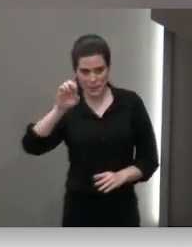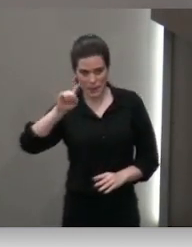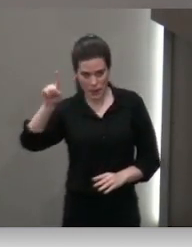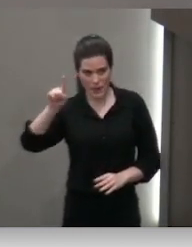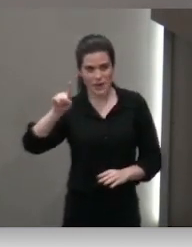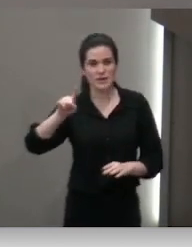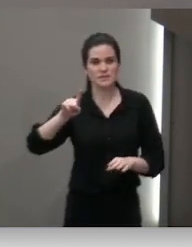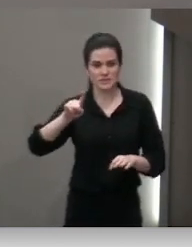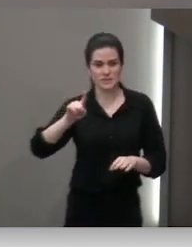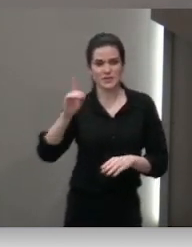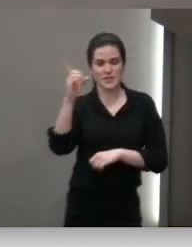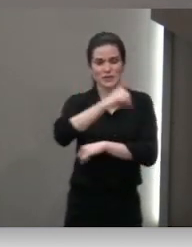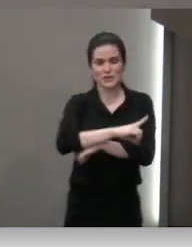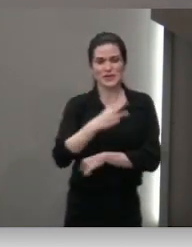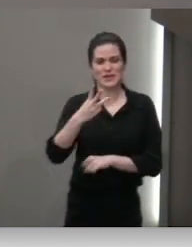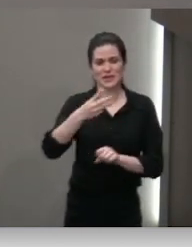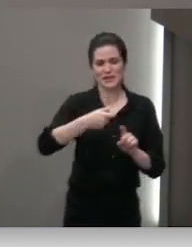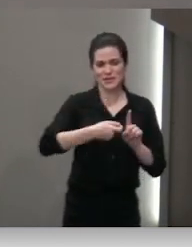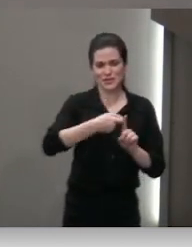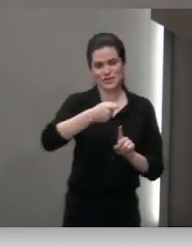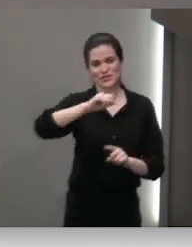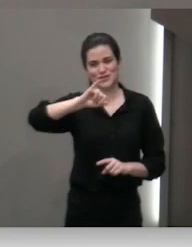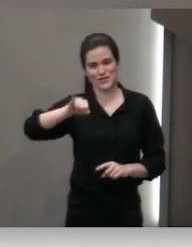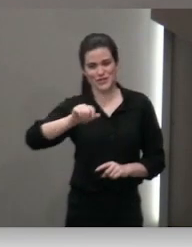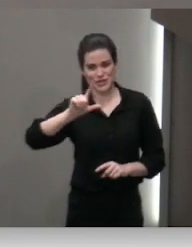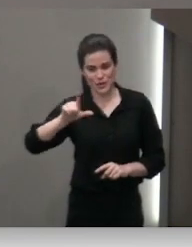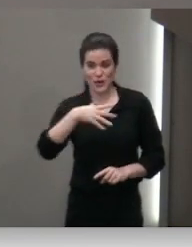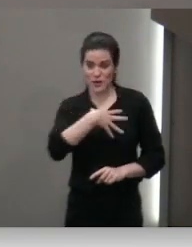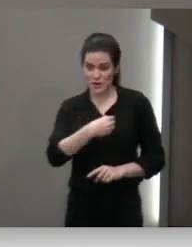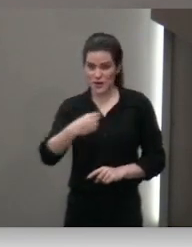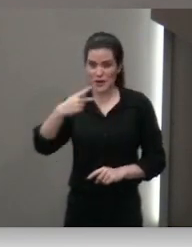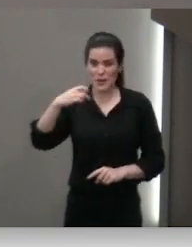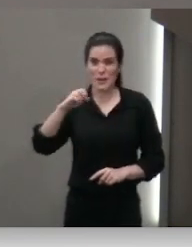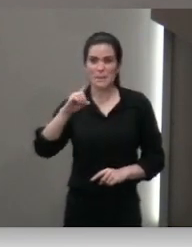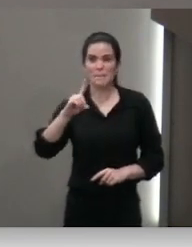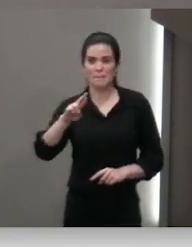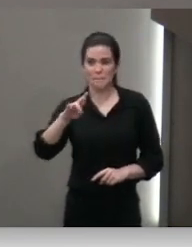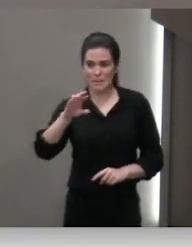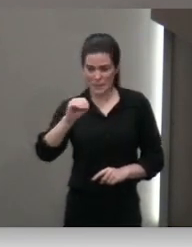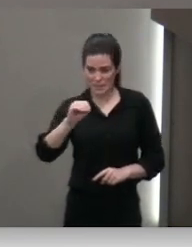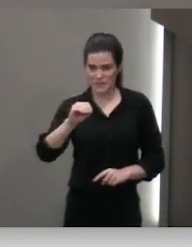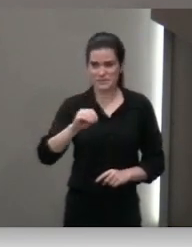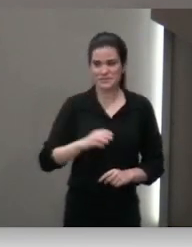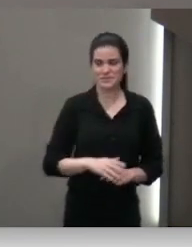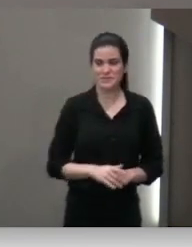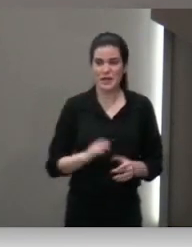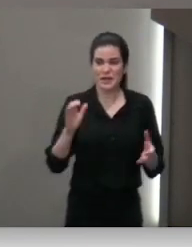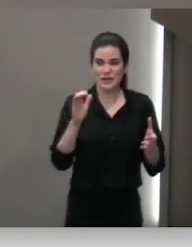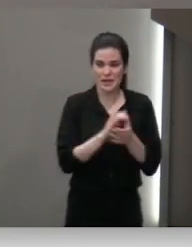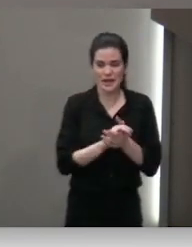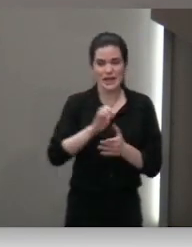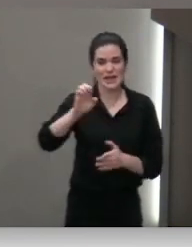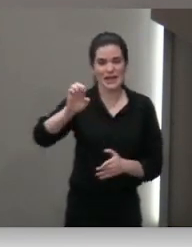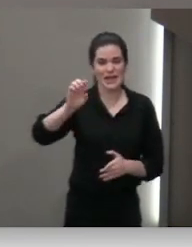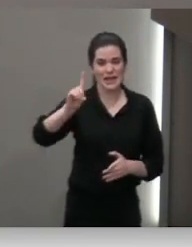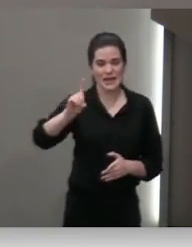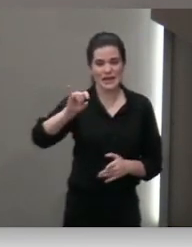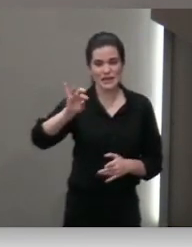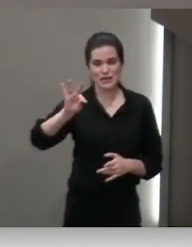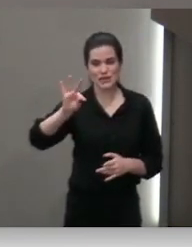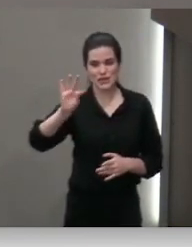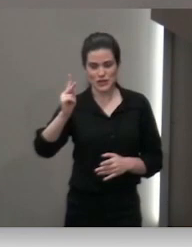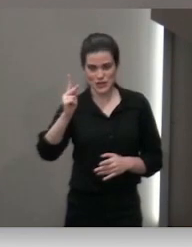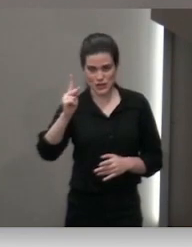de junho de 1944. Filho de Pedro e Matilde Poltronelli, casado com Edith Poltronelli